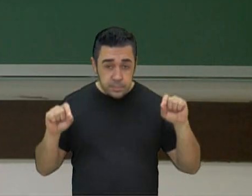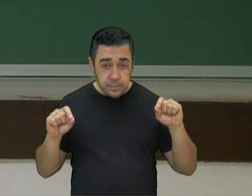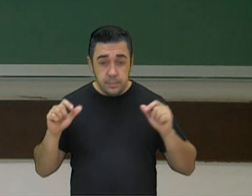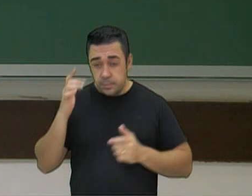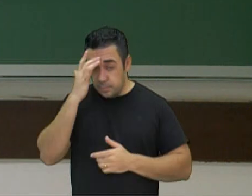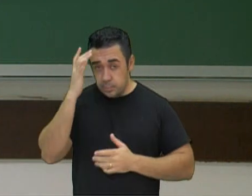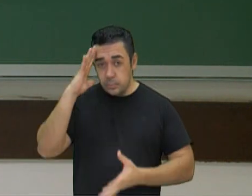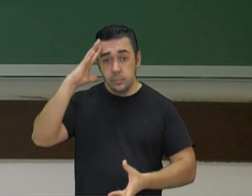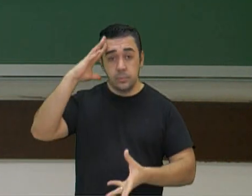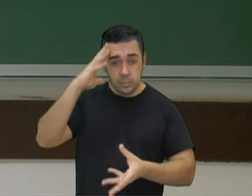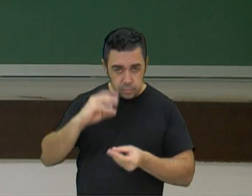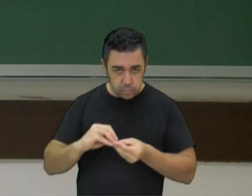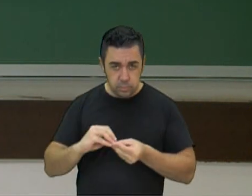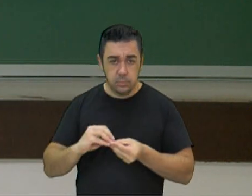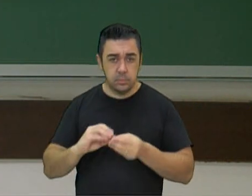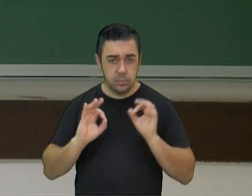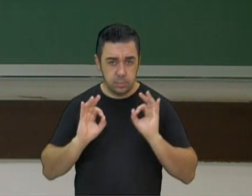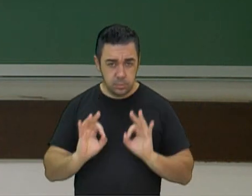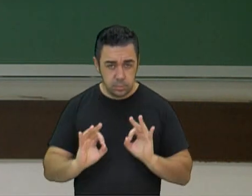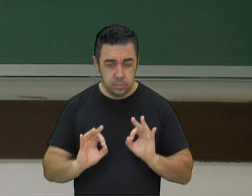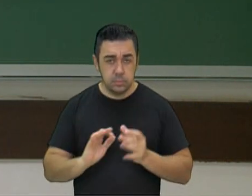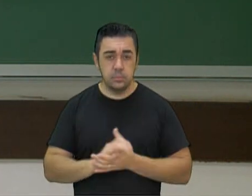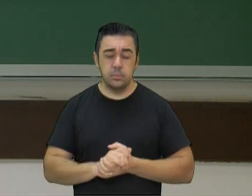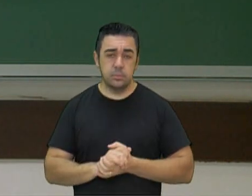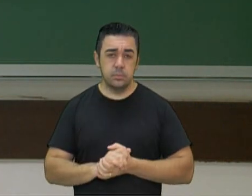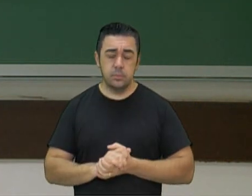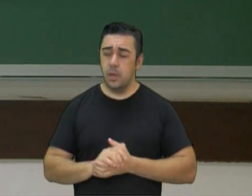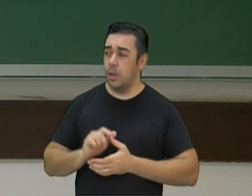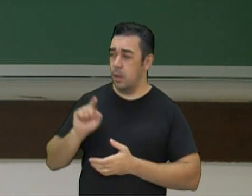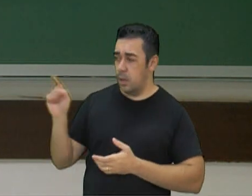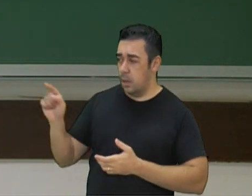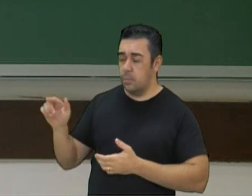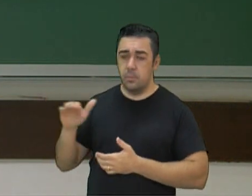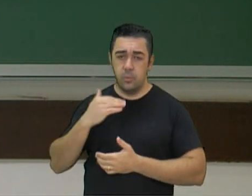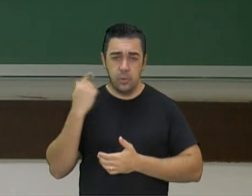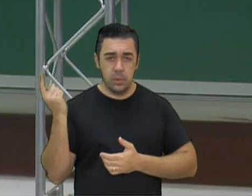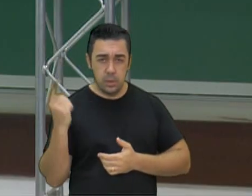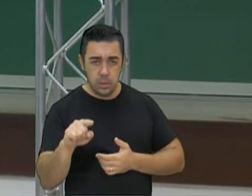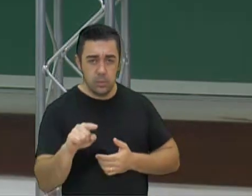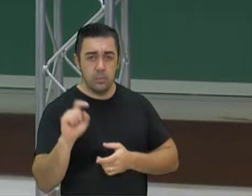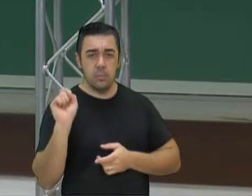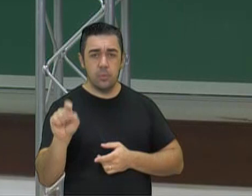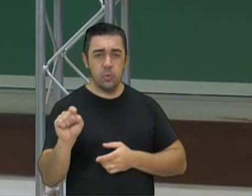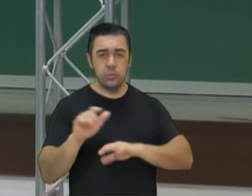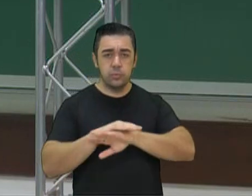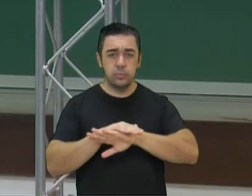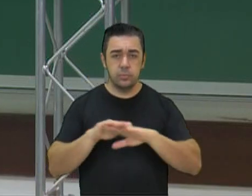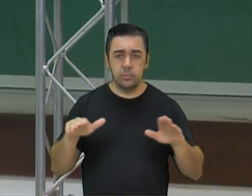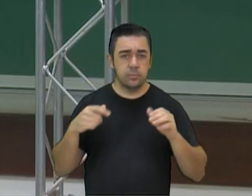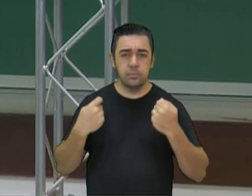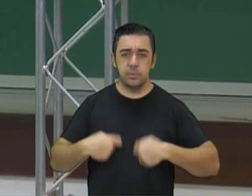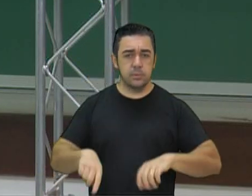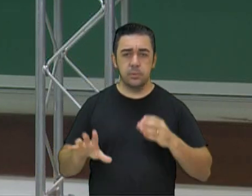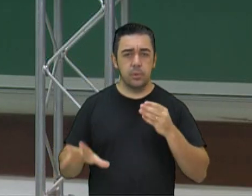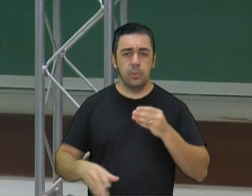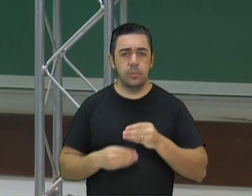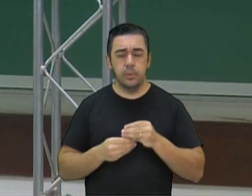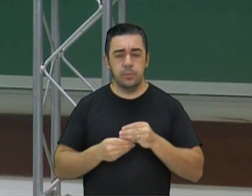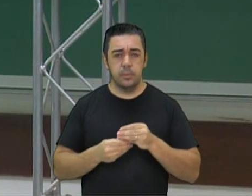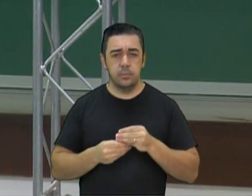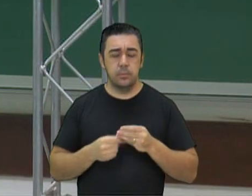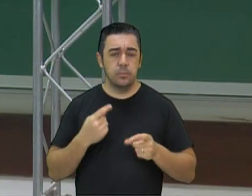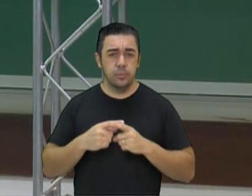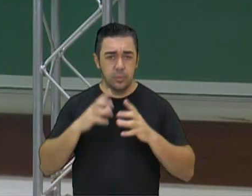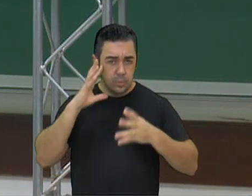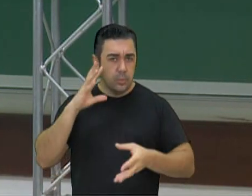pessoas compreenderam, né, essa frase, o fulano morreu, eu posso fazer o ponto final, não precisa de complemento, porque todo mundo